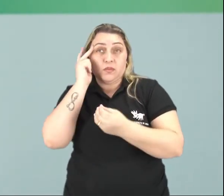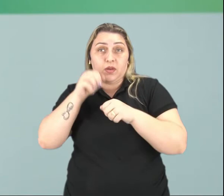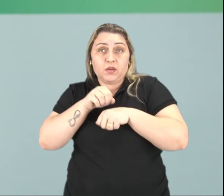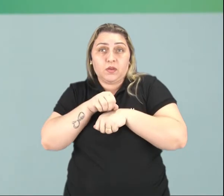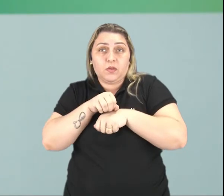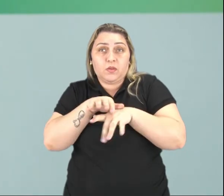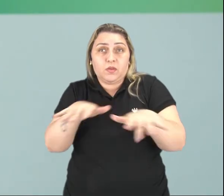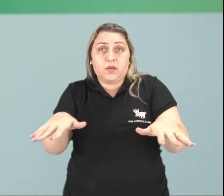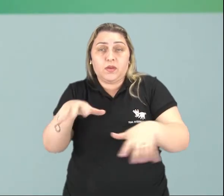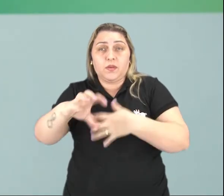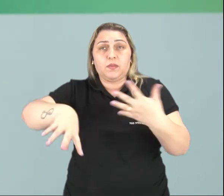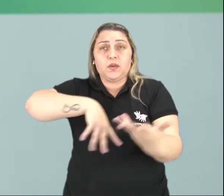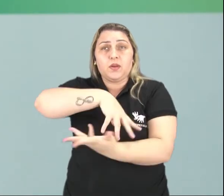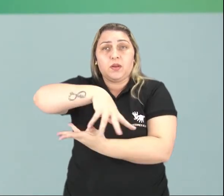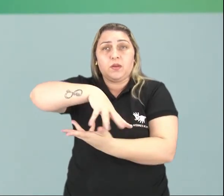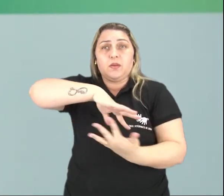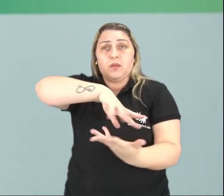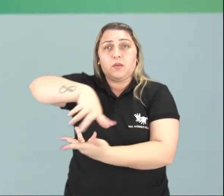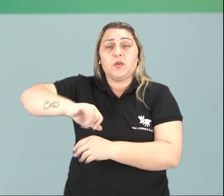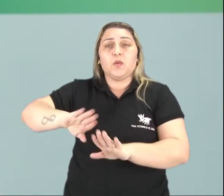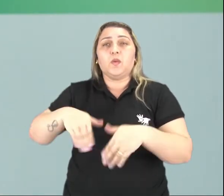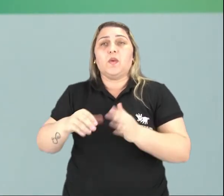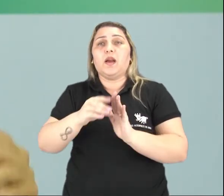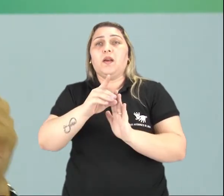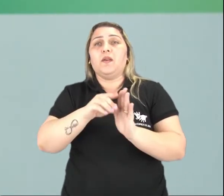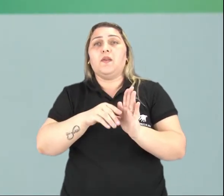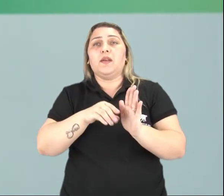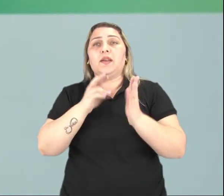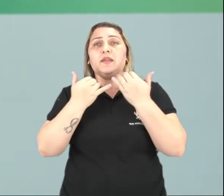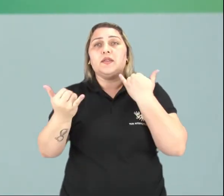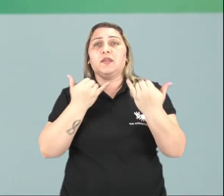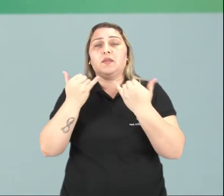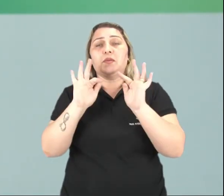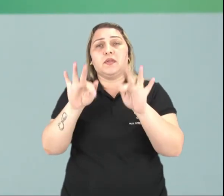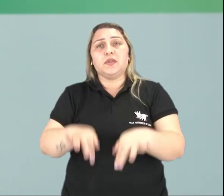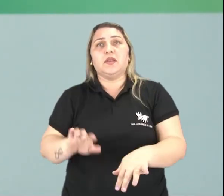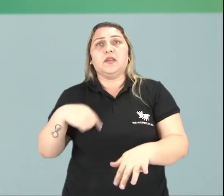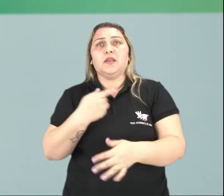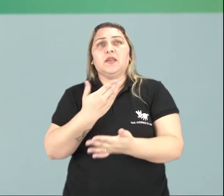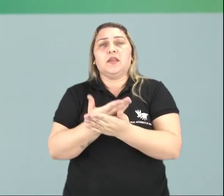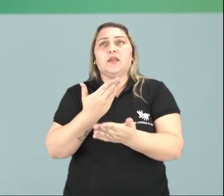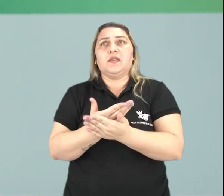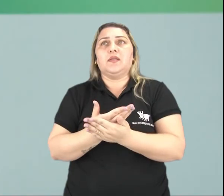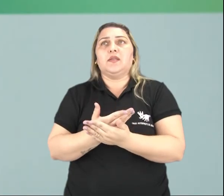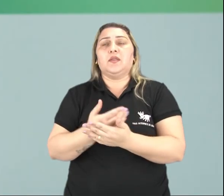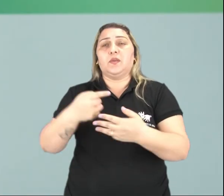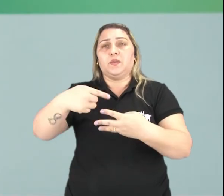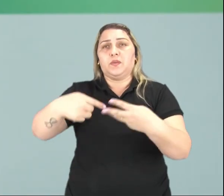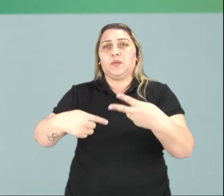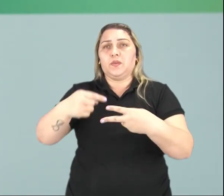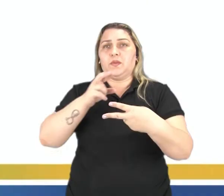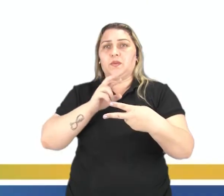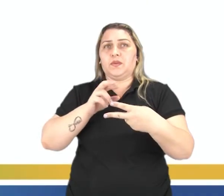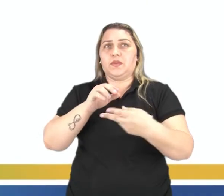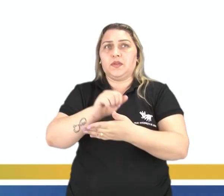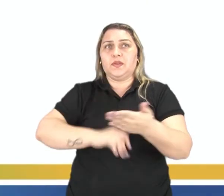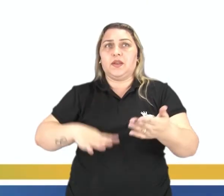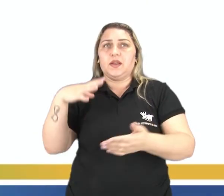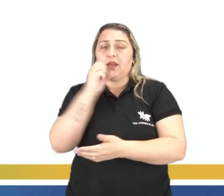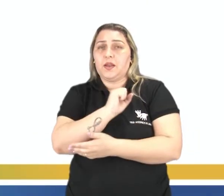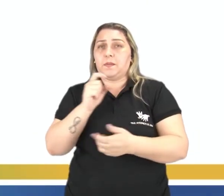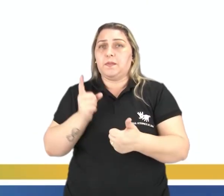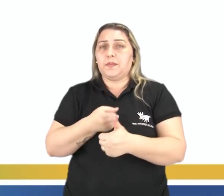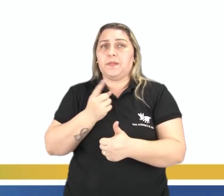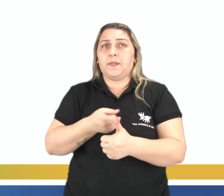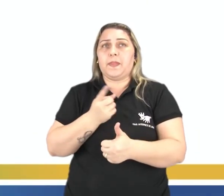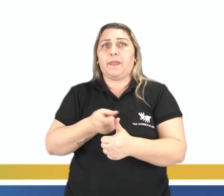distribuídas pelo mundo, quais são esses dados e as afirmações que nós temos hoje. Para a gente ir finalizando a nossa aula, nós vamos fazer aqui 2 rápidos exercícios, tá? Então o